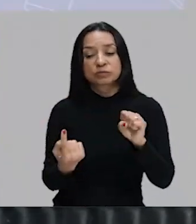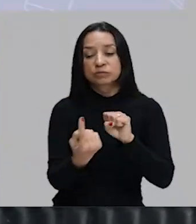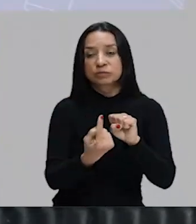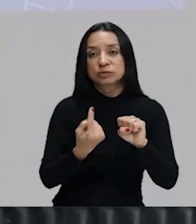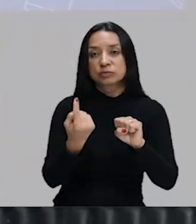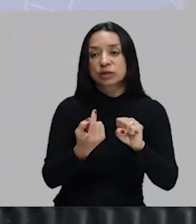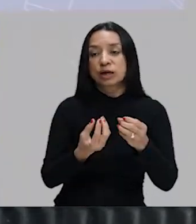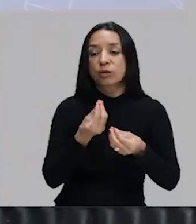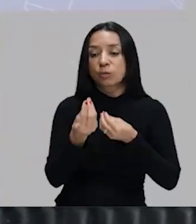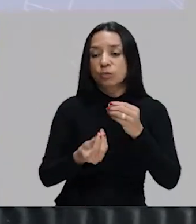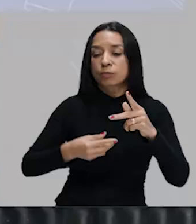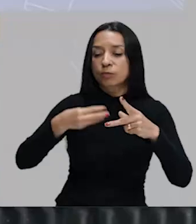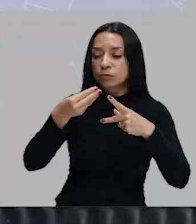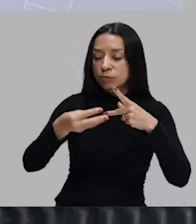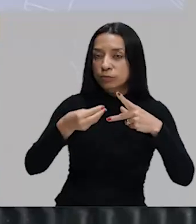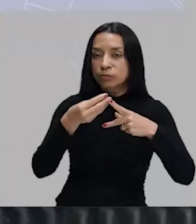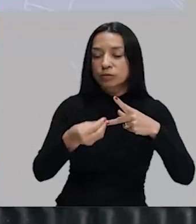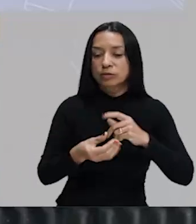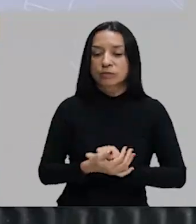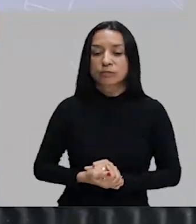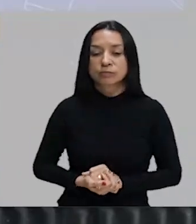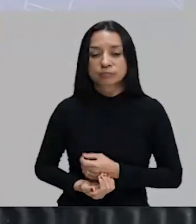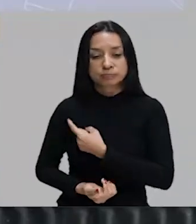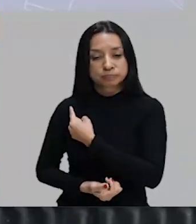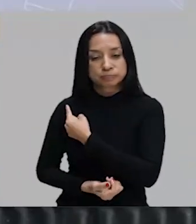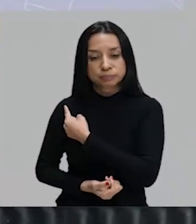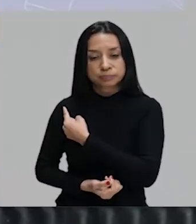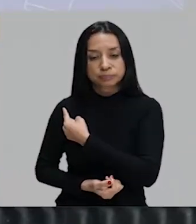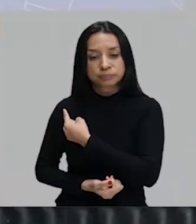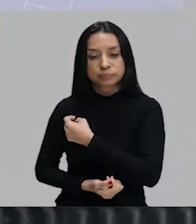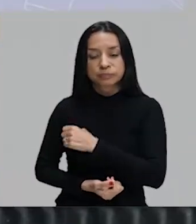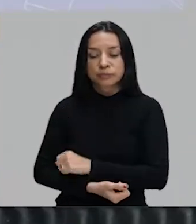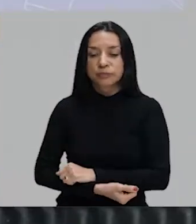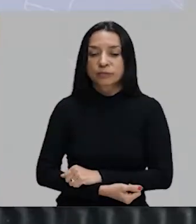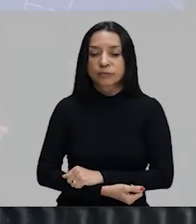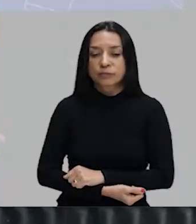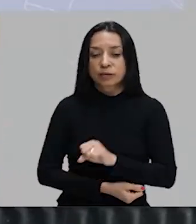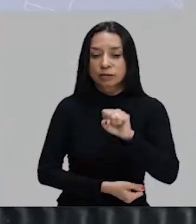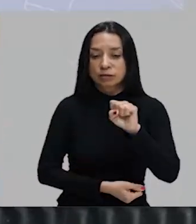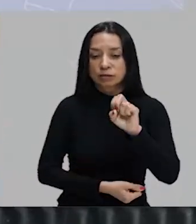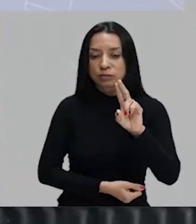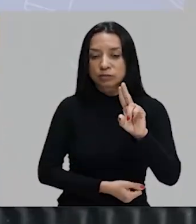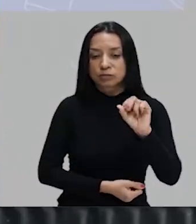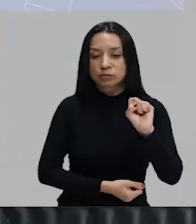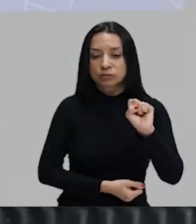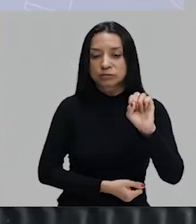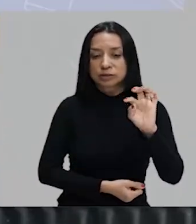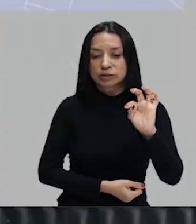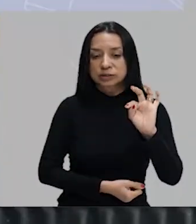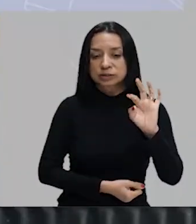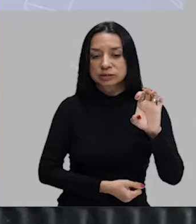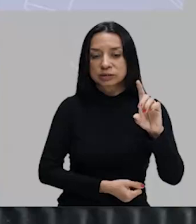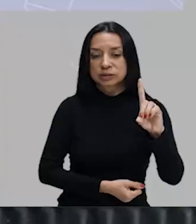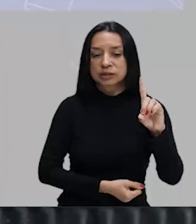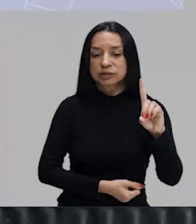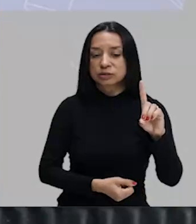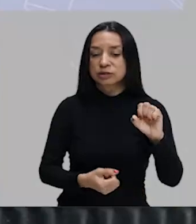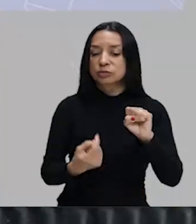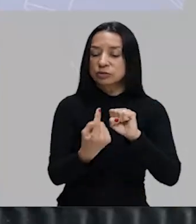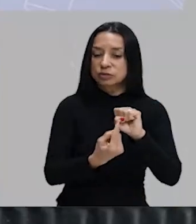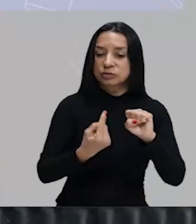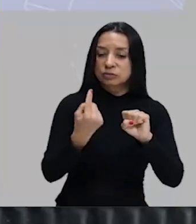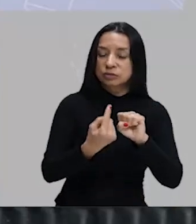Singular, usted, com o D, e plural, ustedes, quando eu acrescento o ES.